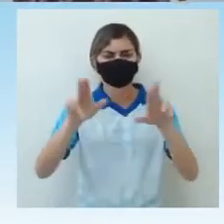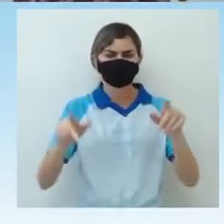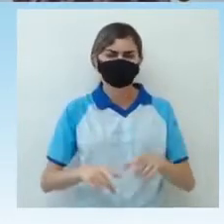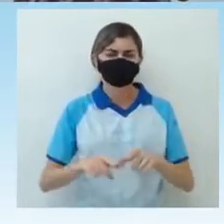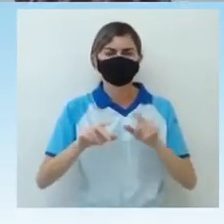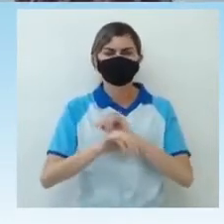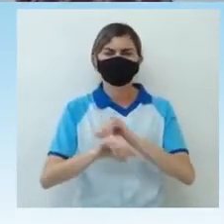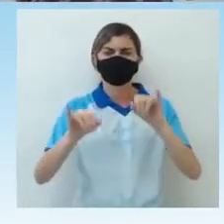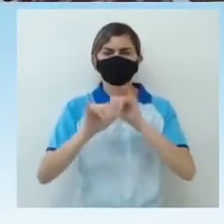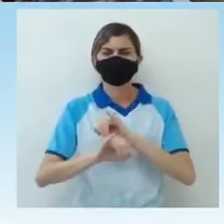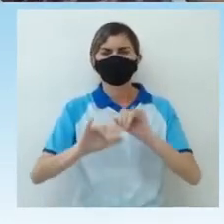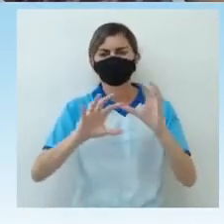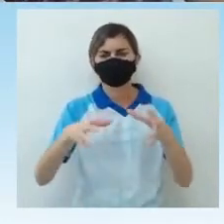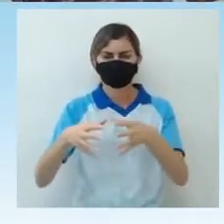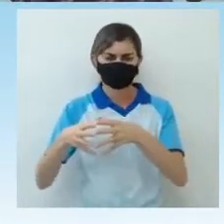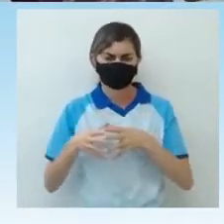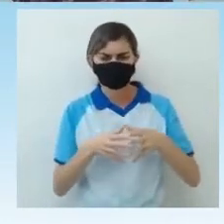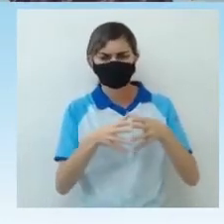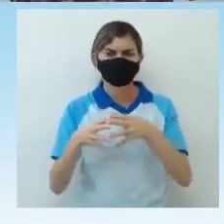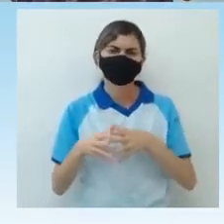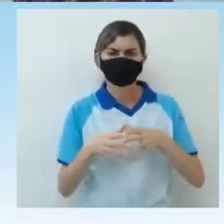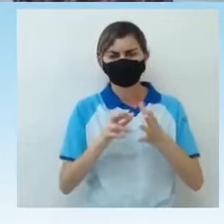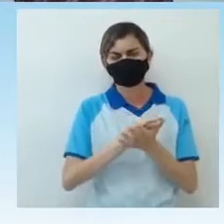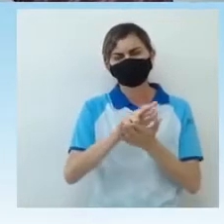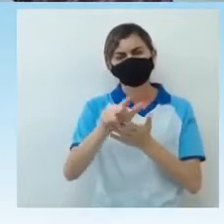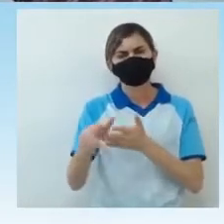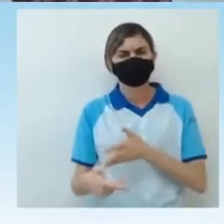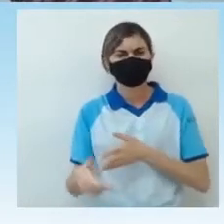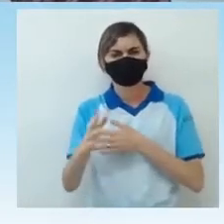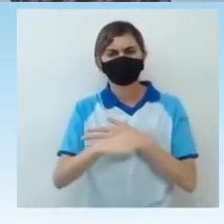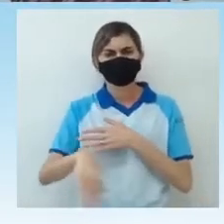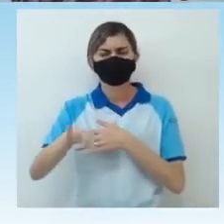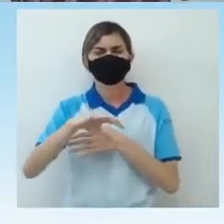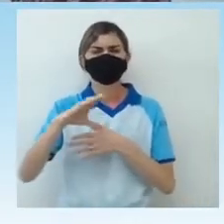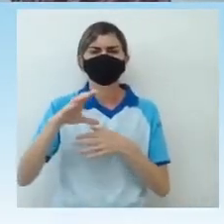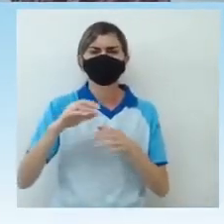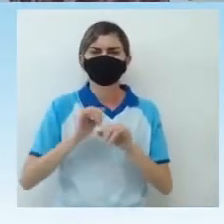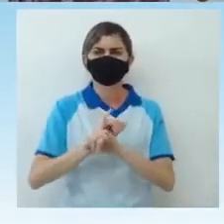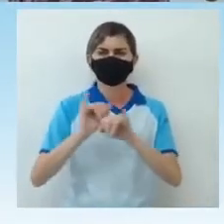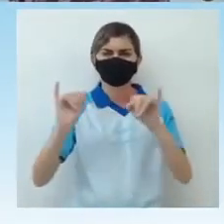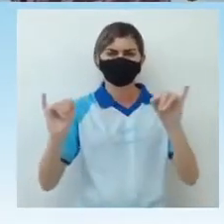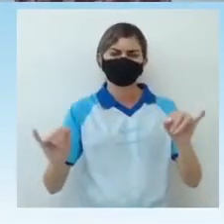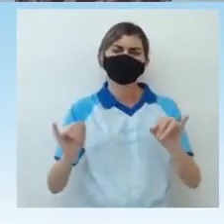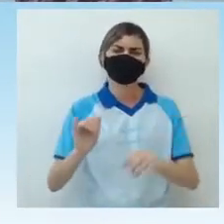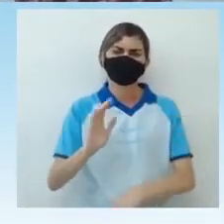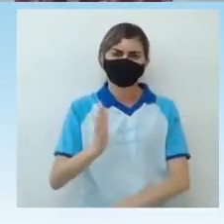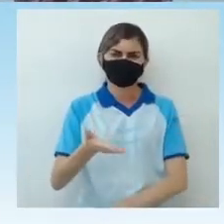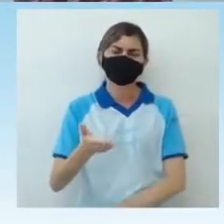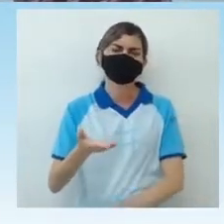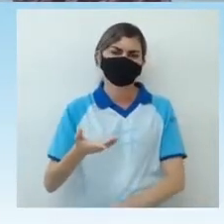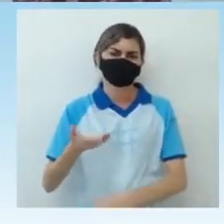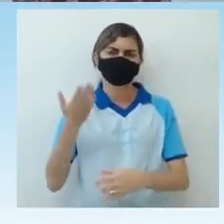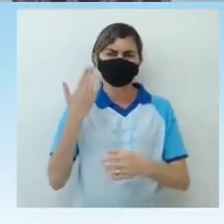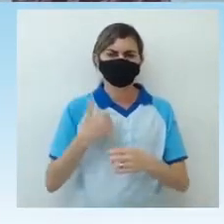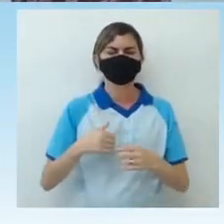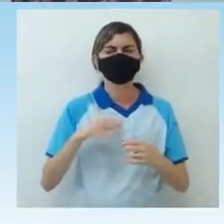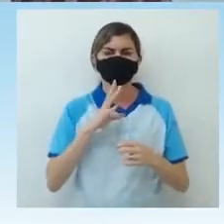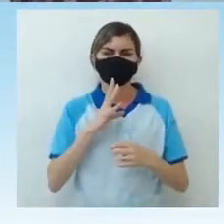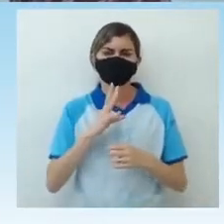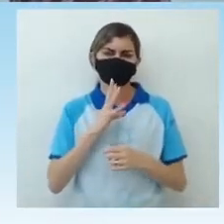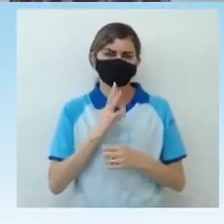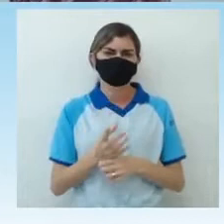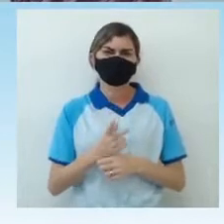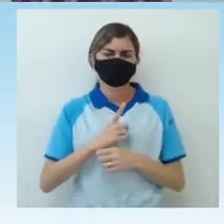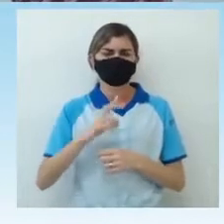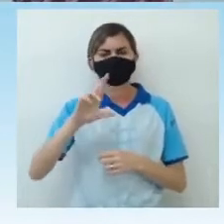Então a mídia é esse conjunto dos diversos meios de comunicação que vocês já estão safos em conhecer. A gente